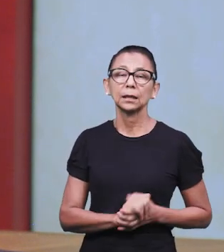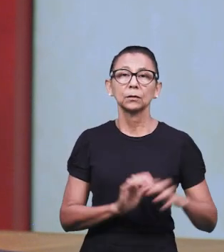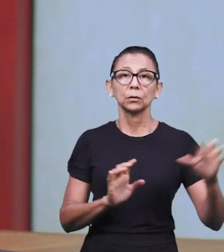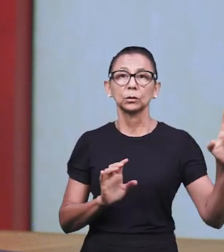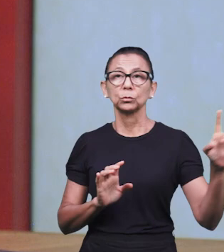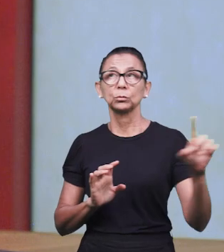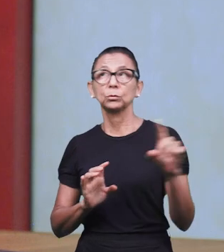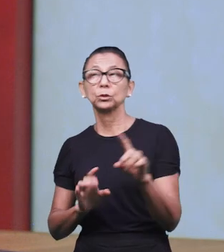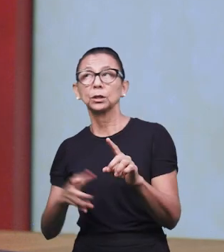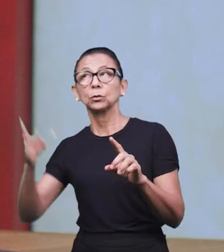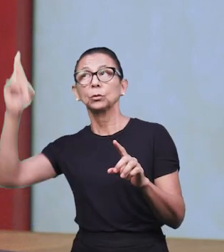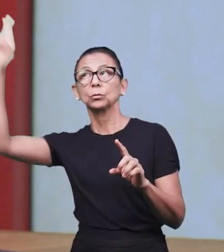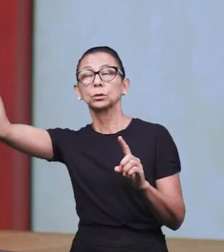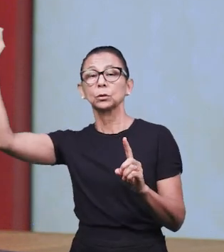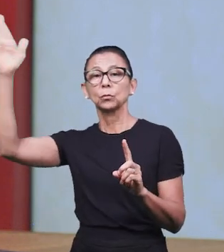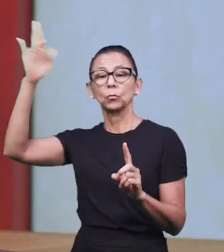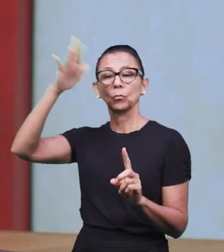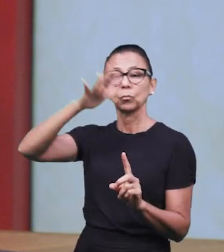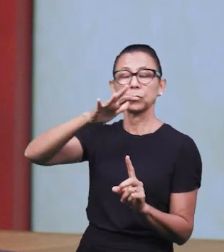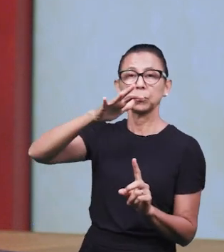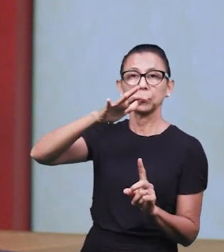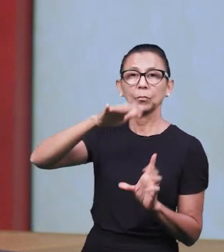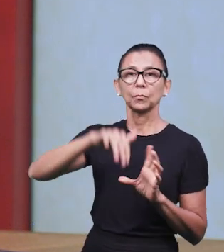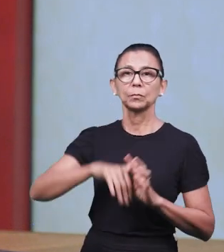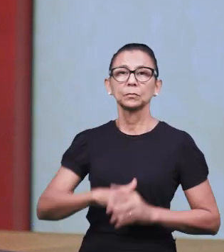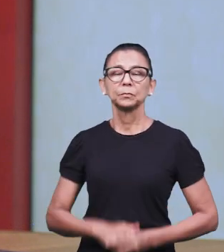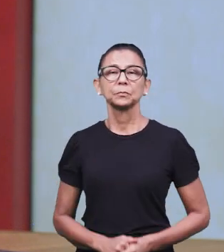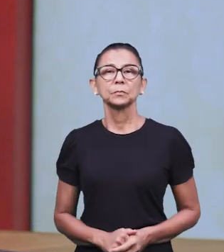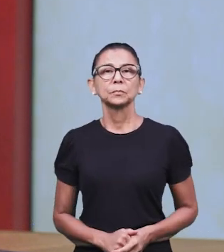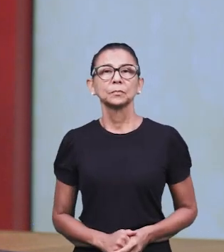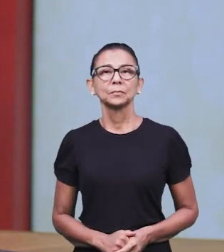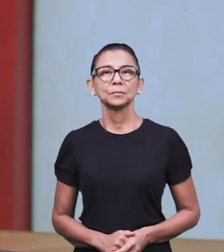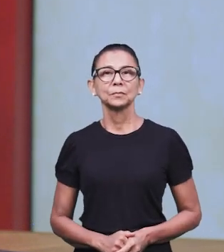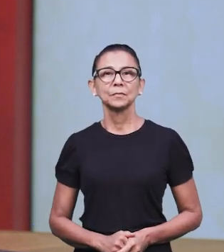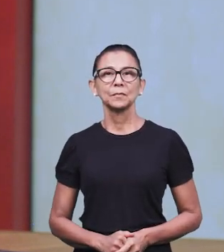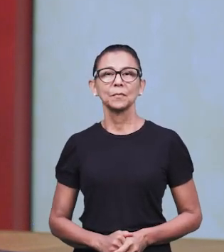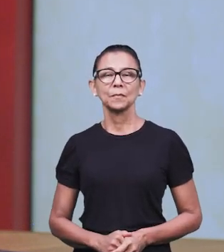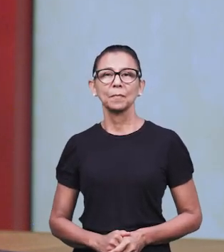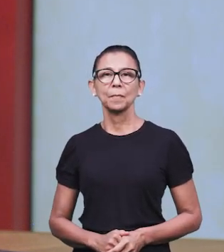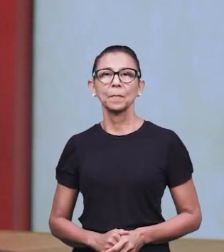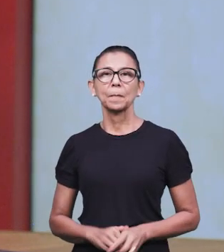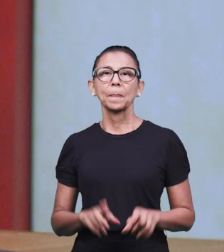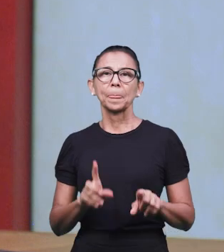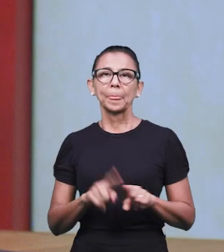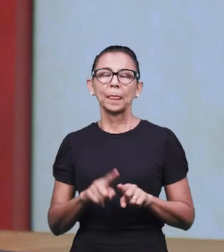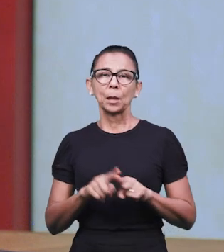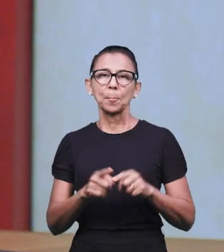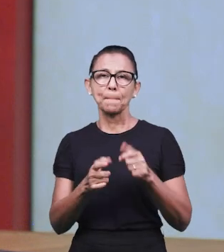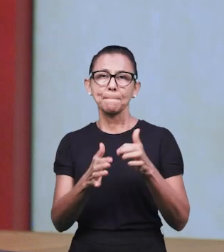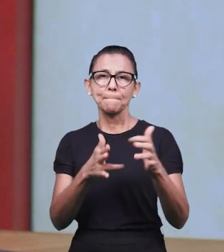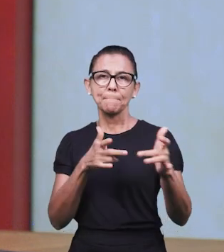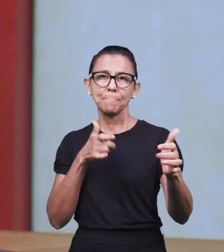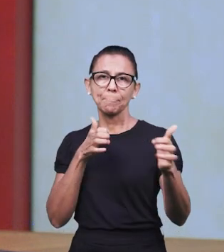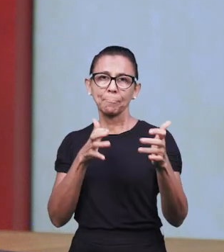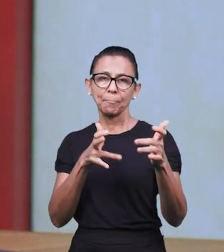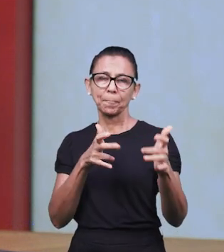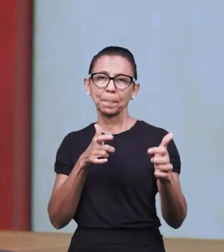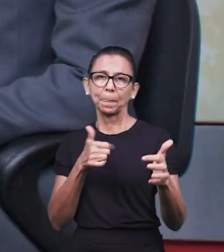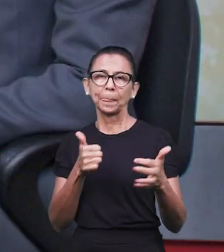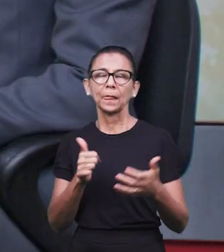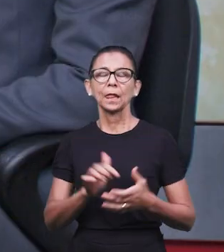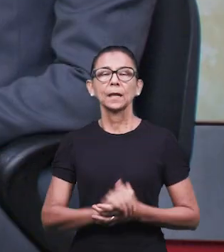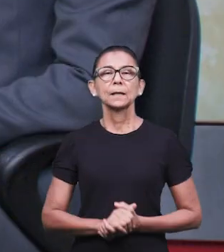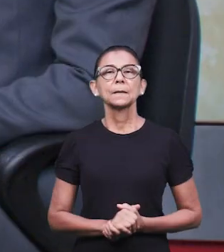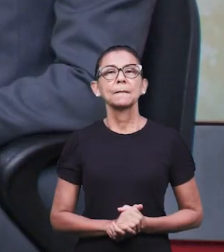mão do Senhor. Uma operação do Senhor a partir do louvor que estava sendo entoado.